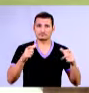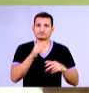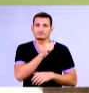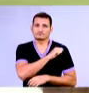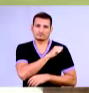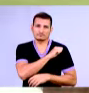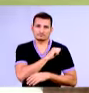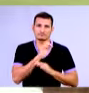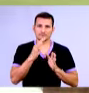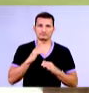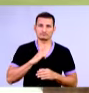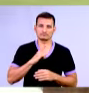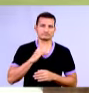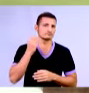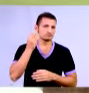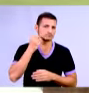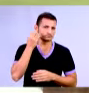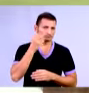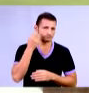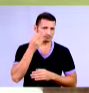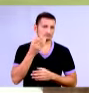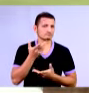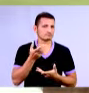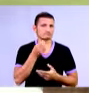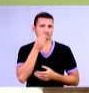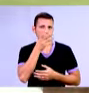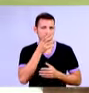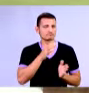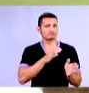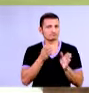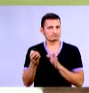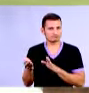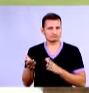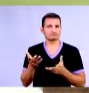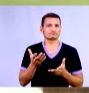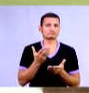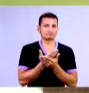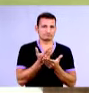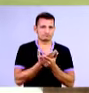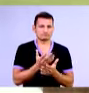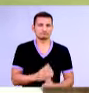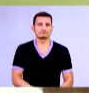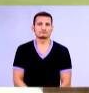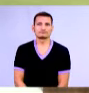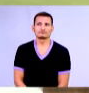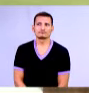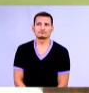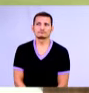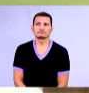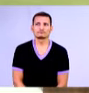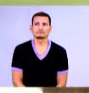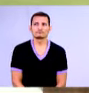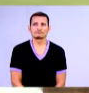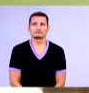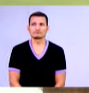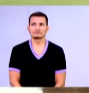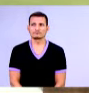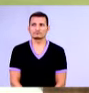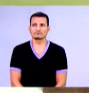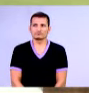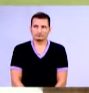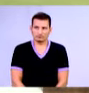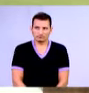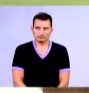si já tem uma certa experiência que vai ser muito vantajoso no decorrer da nossa sequência de aula, né? E